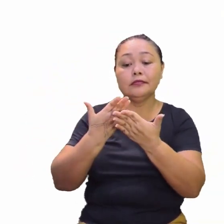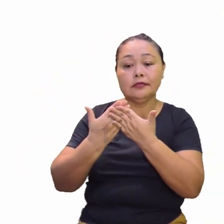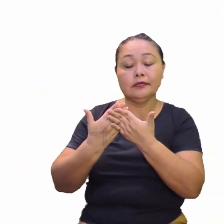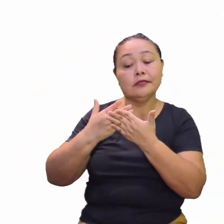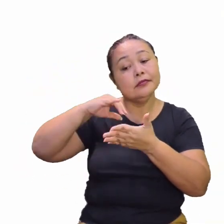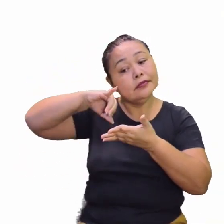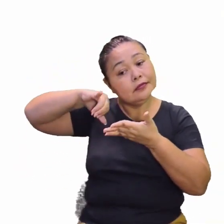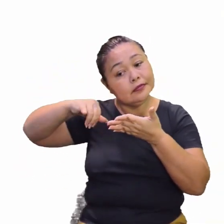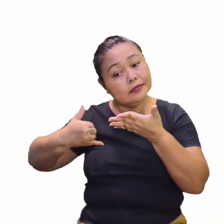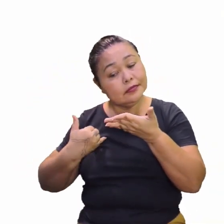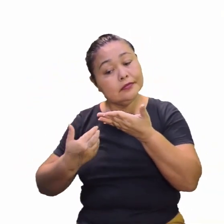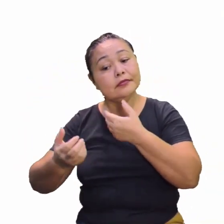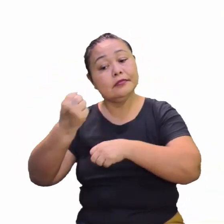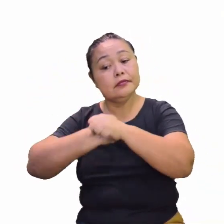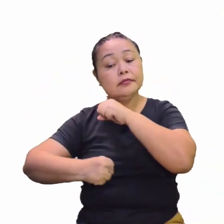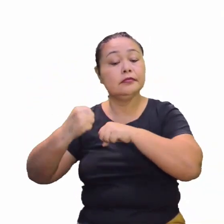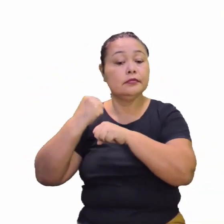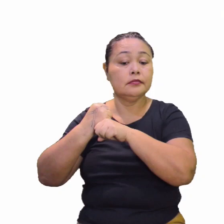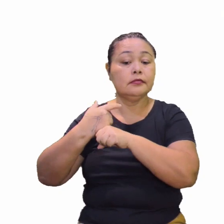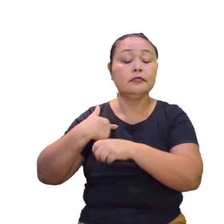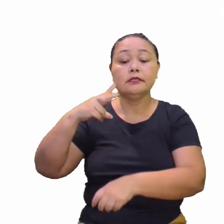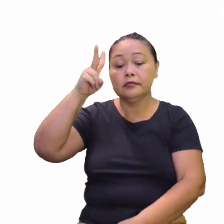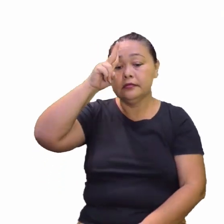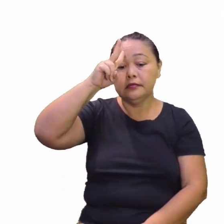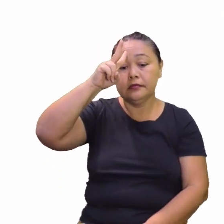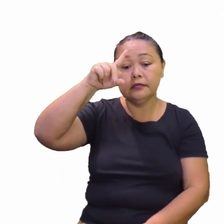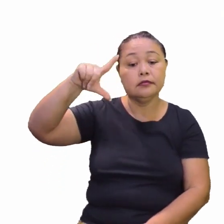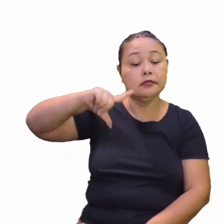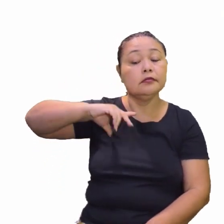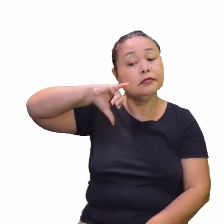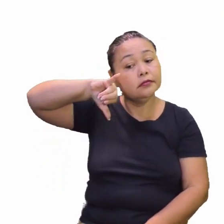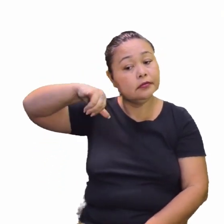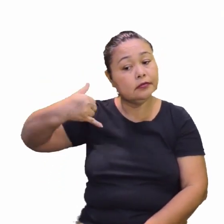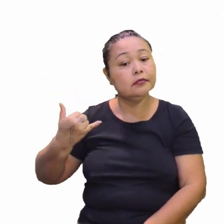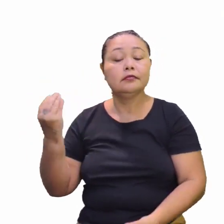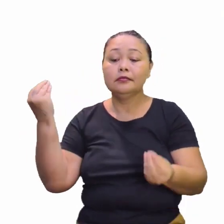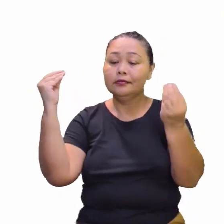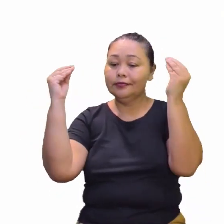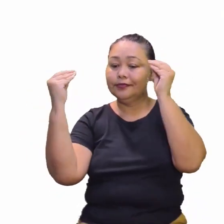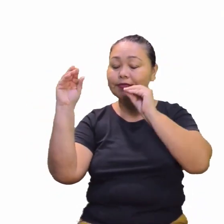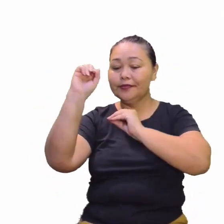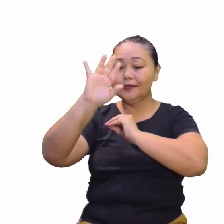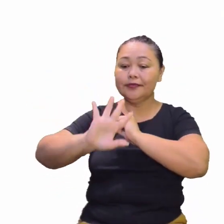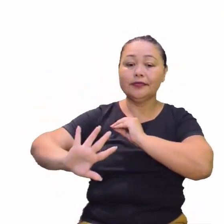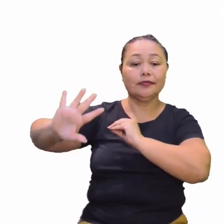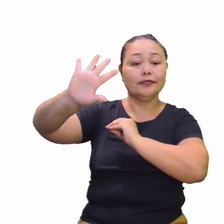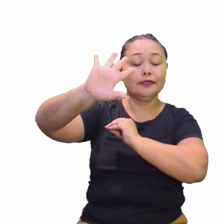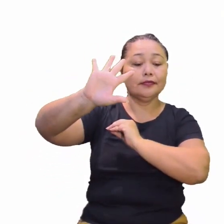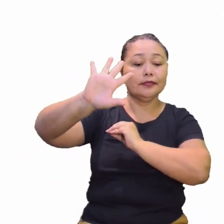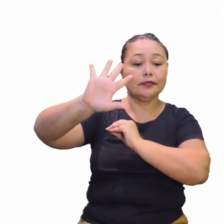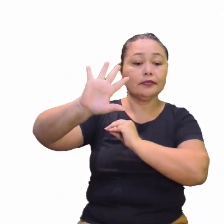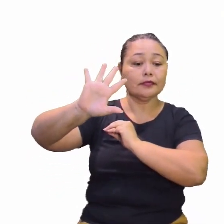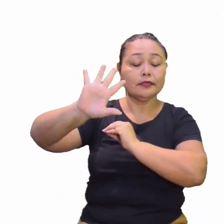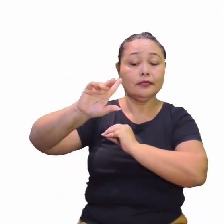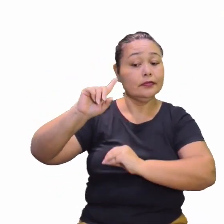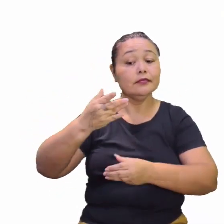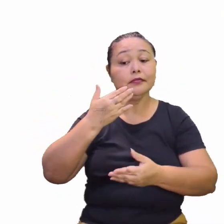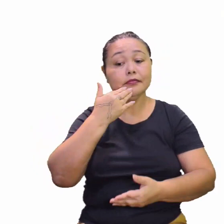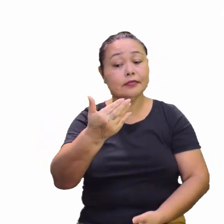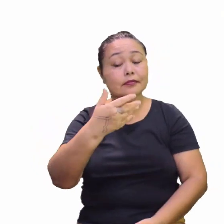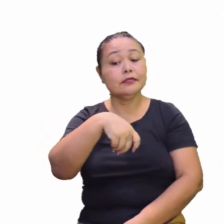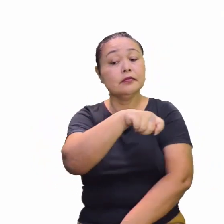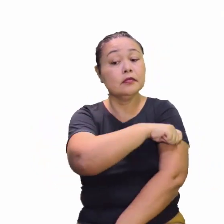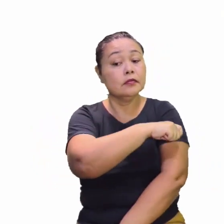Jorge? A gente já aproveitou, isso foi ano passado, né? Só lembrando. E aí a gente aproveitou para botar algumas imagens que